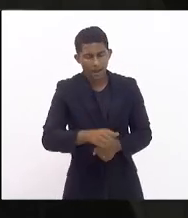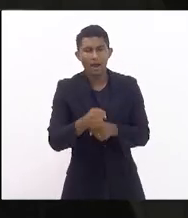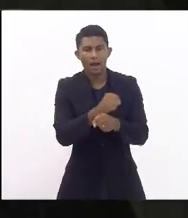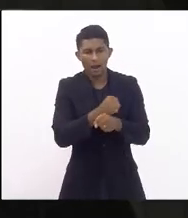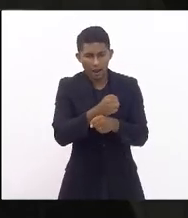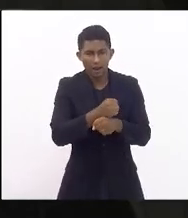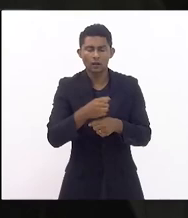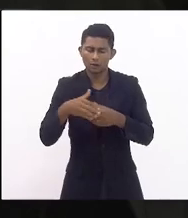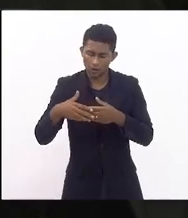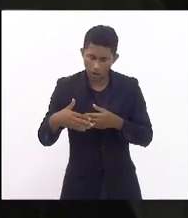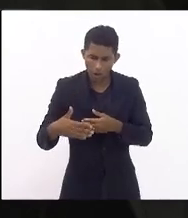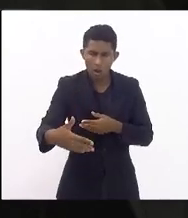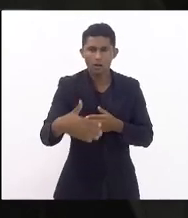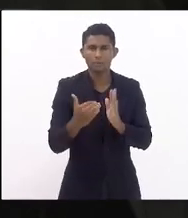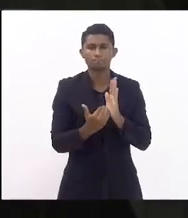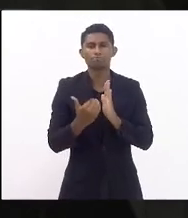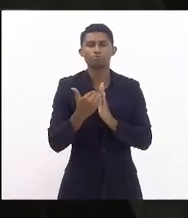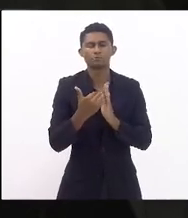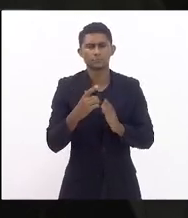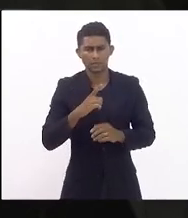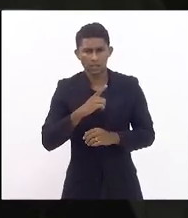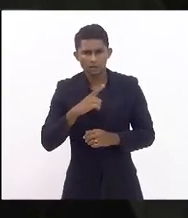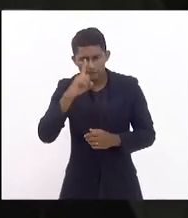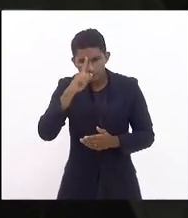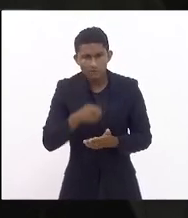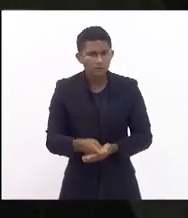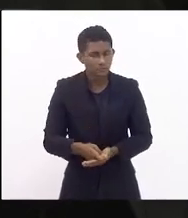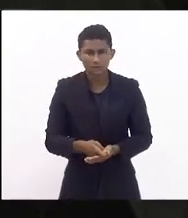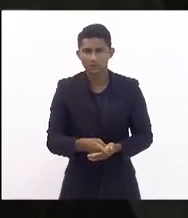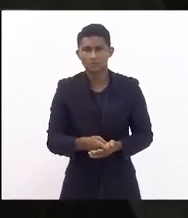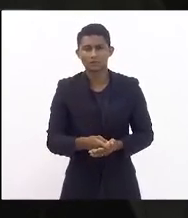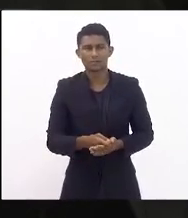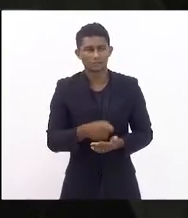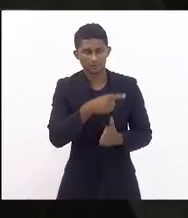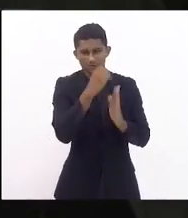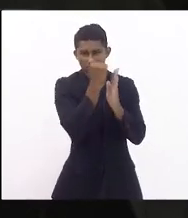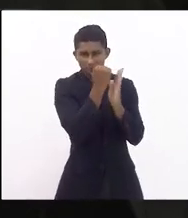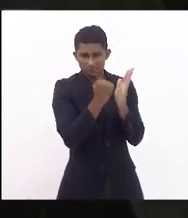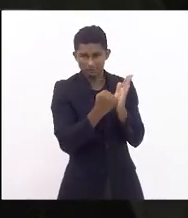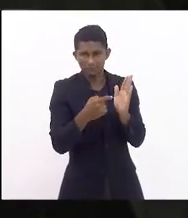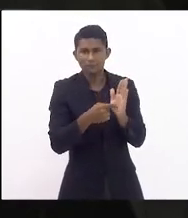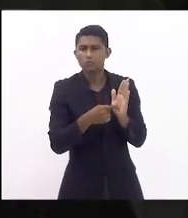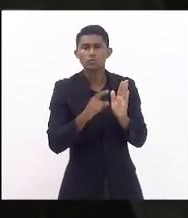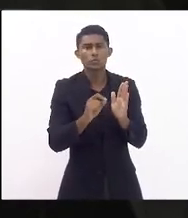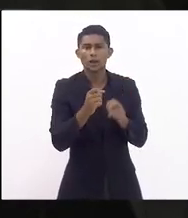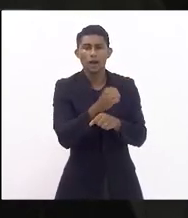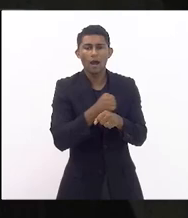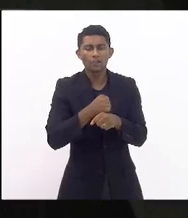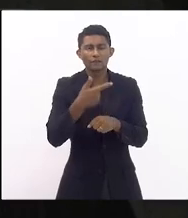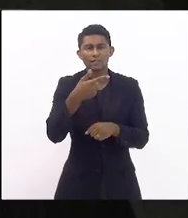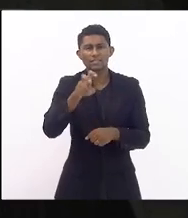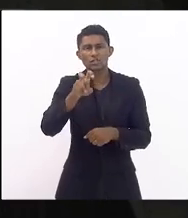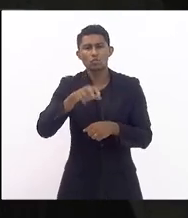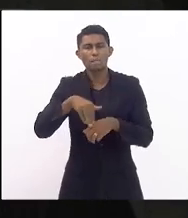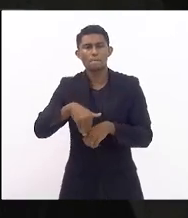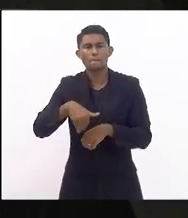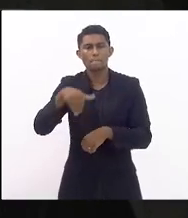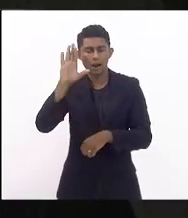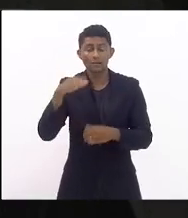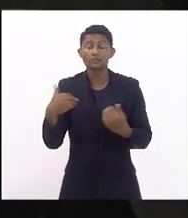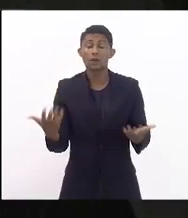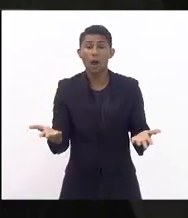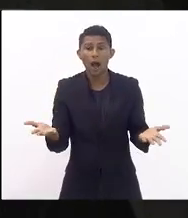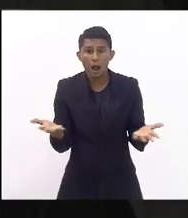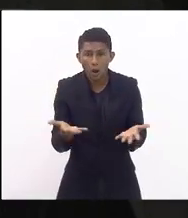antecipada, deputada Alana, a prorrogação antecipada da vigência da concessão por mais 25 anos,